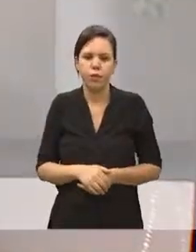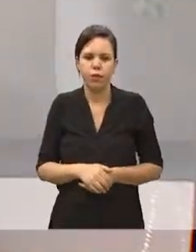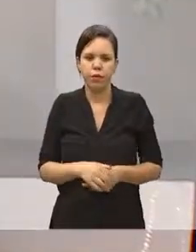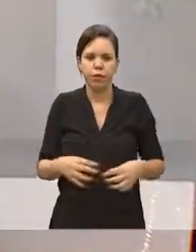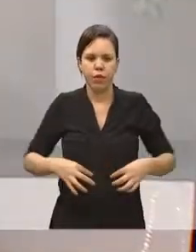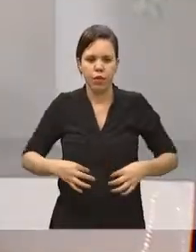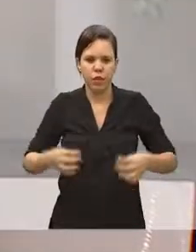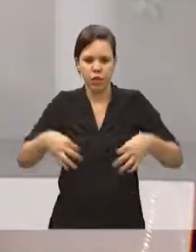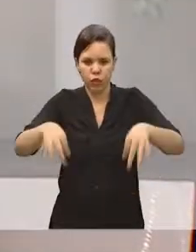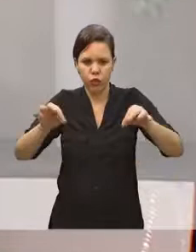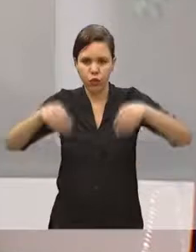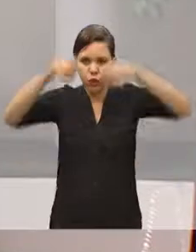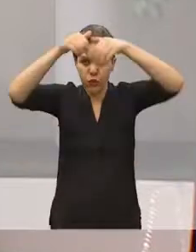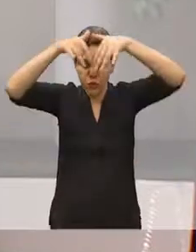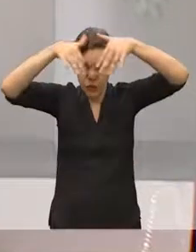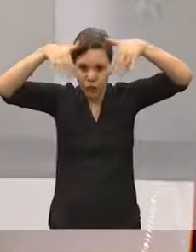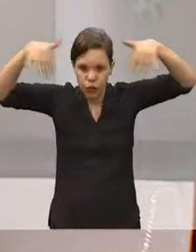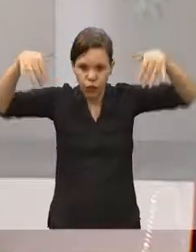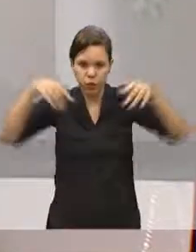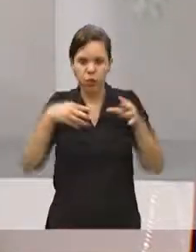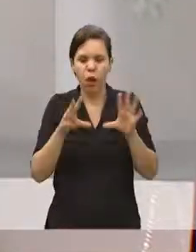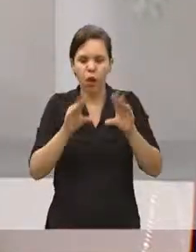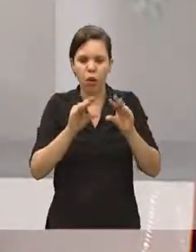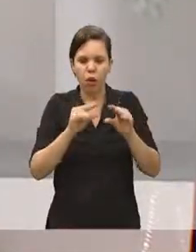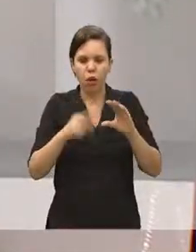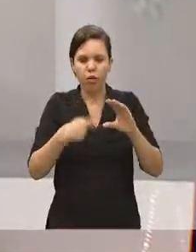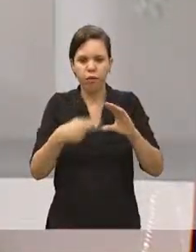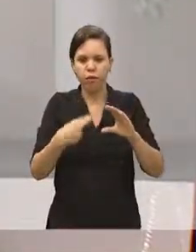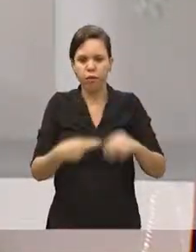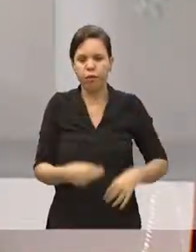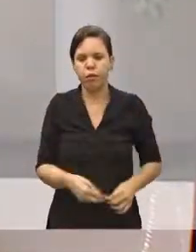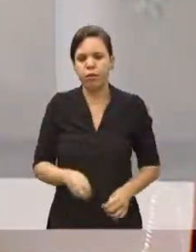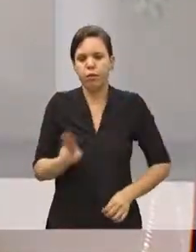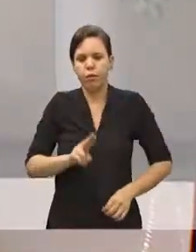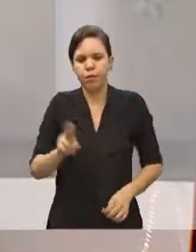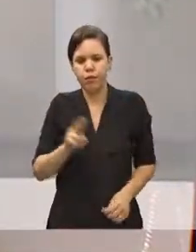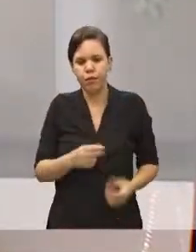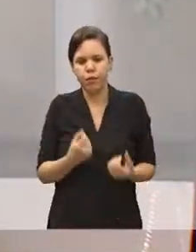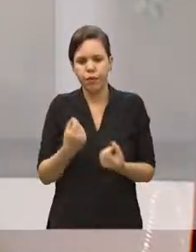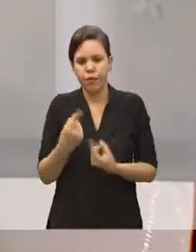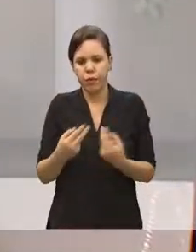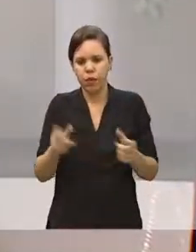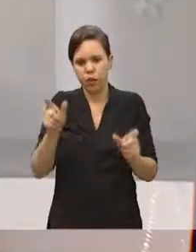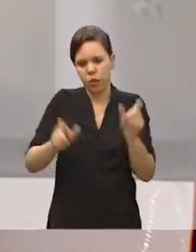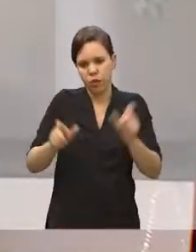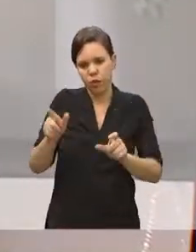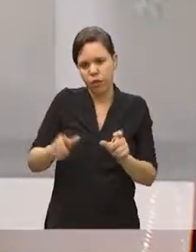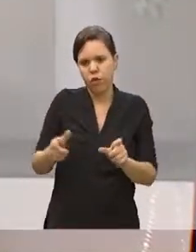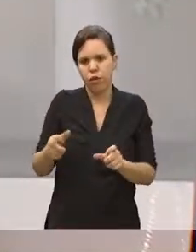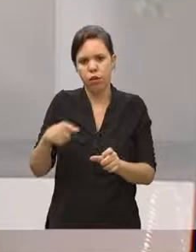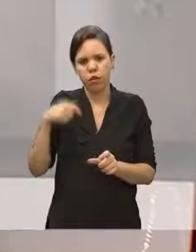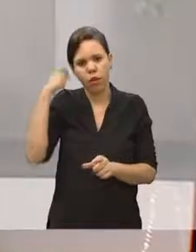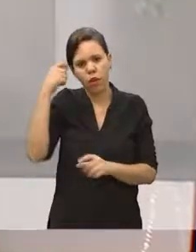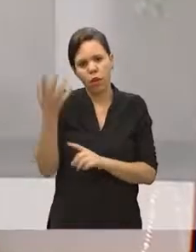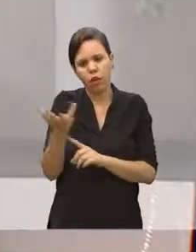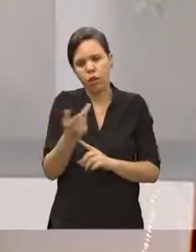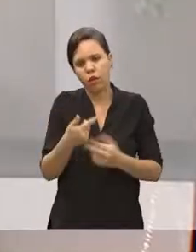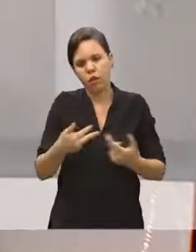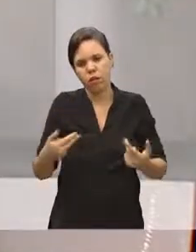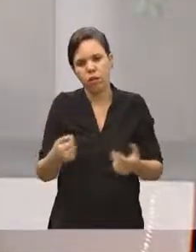da cortina são de algodão reciclável. A gente utilizou também alguns artistas locais,